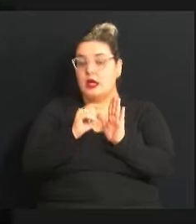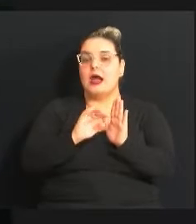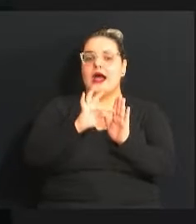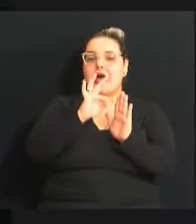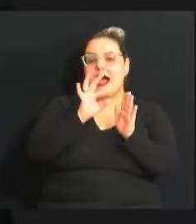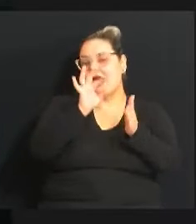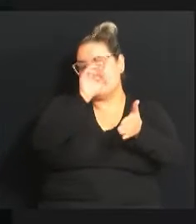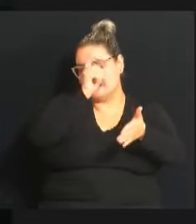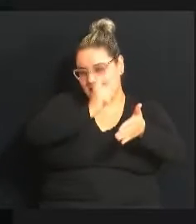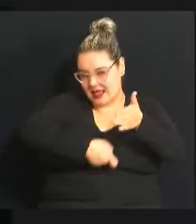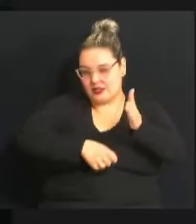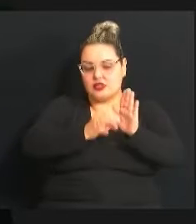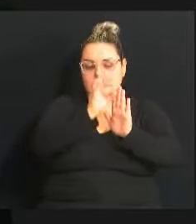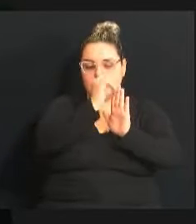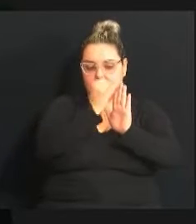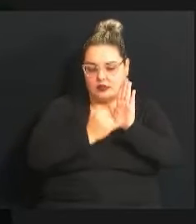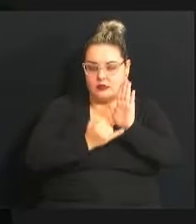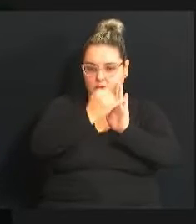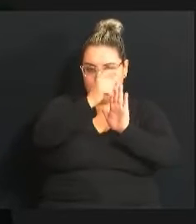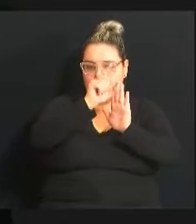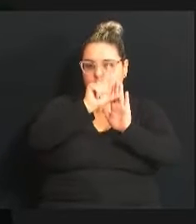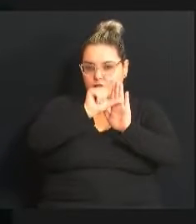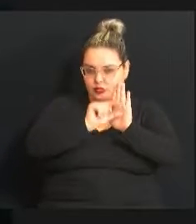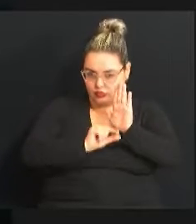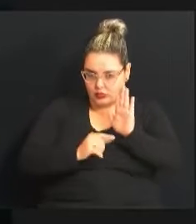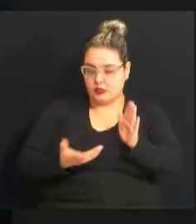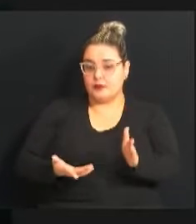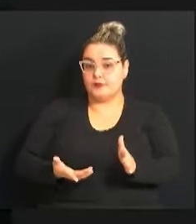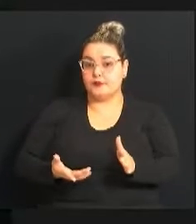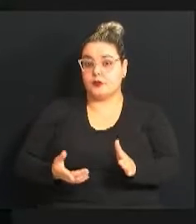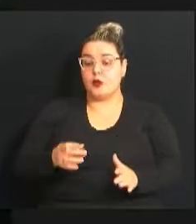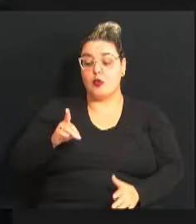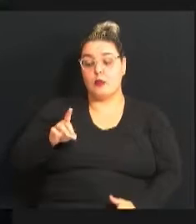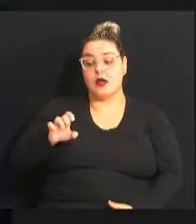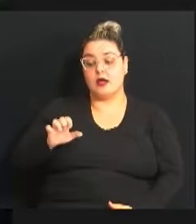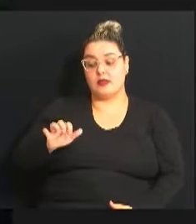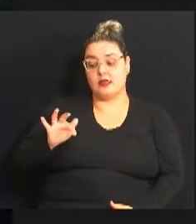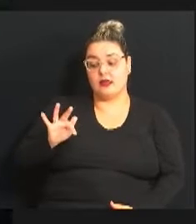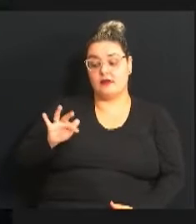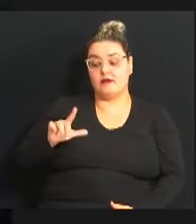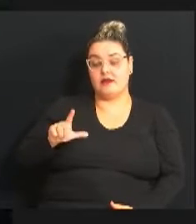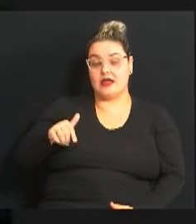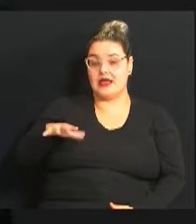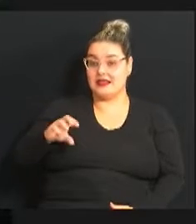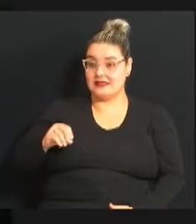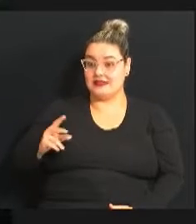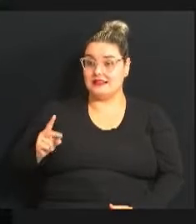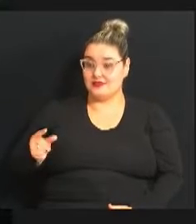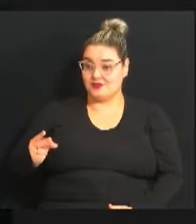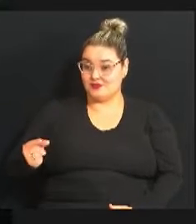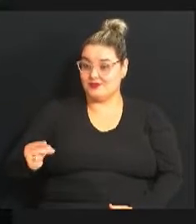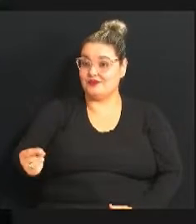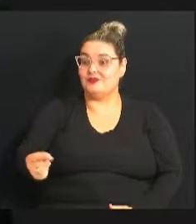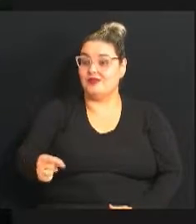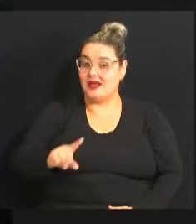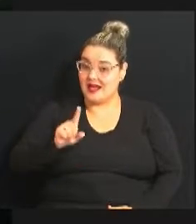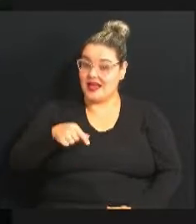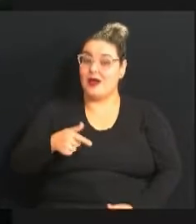inflacionária. Porque, como eu disse, uma deflação prolongada, ela impreterivelmente está ligada a uma recessão